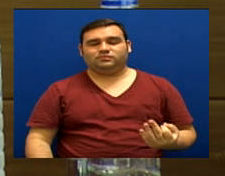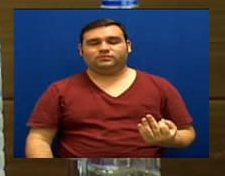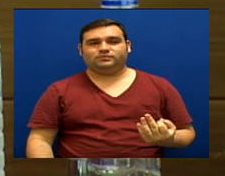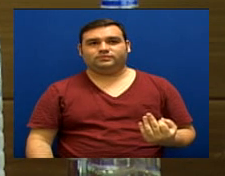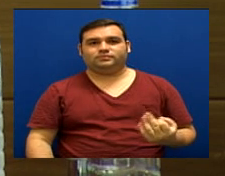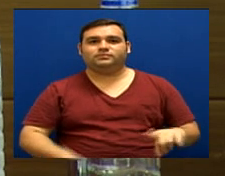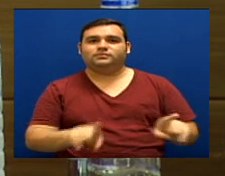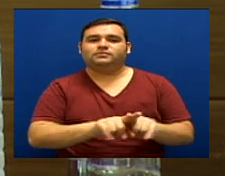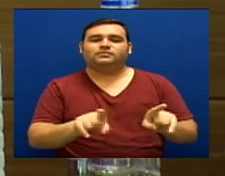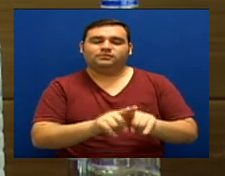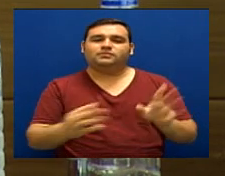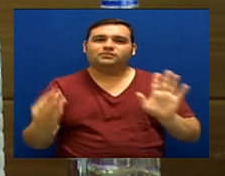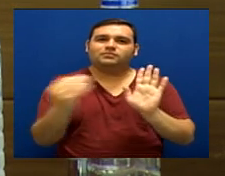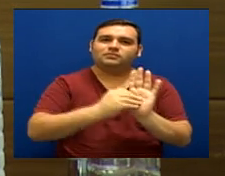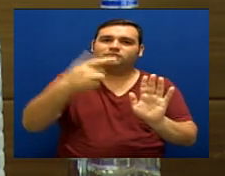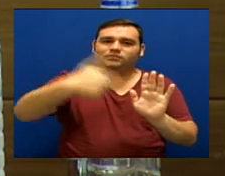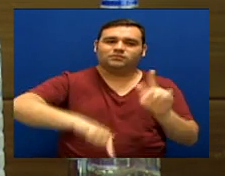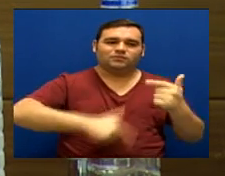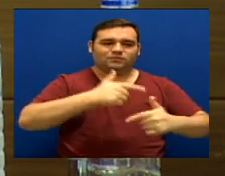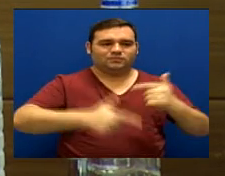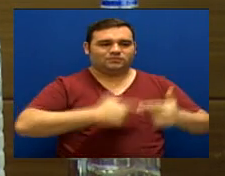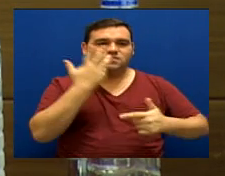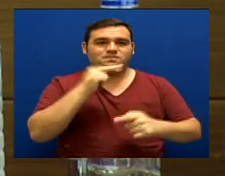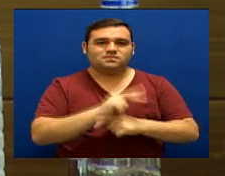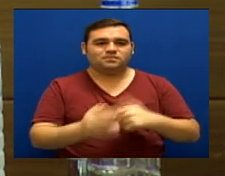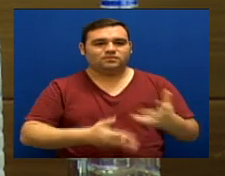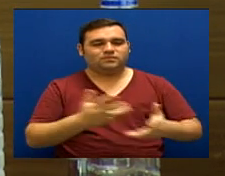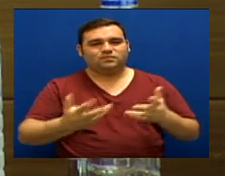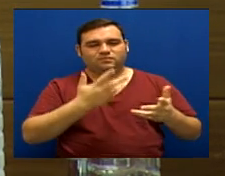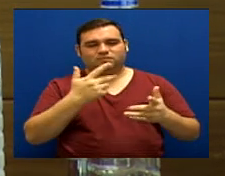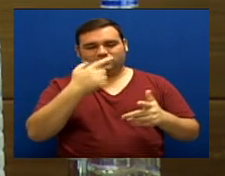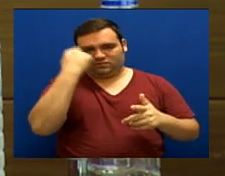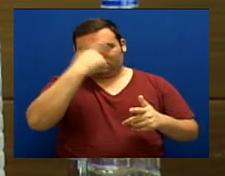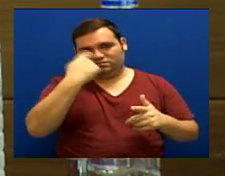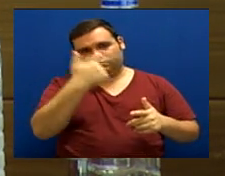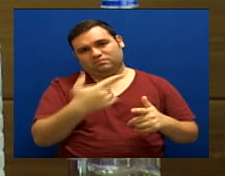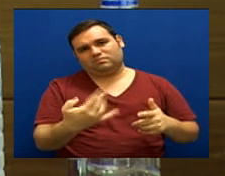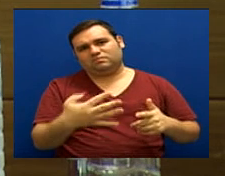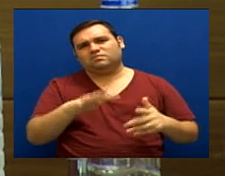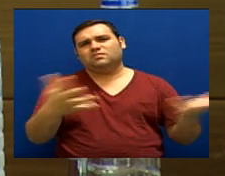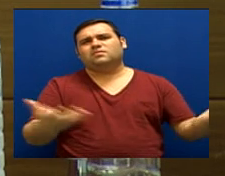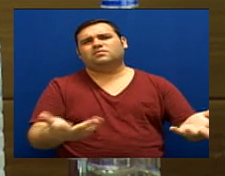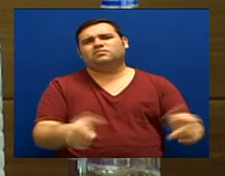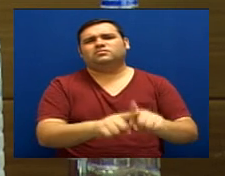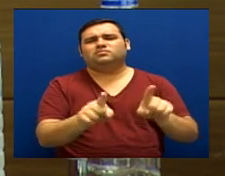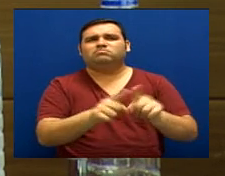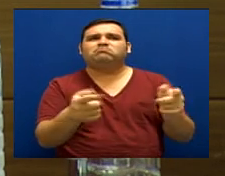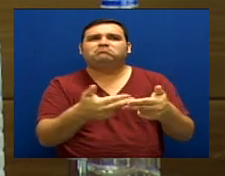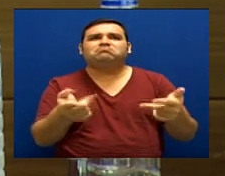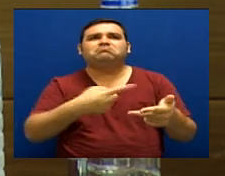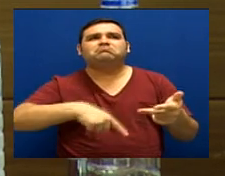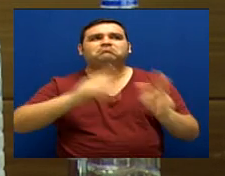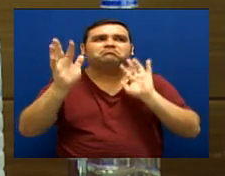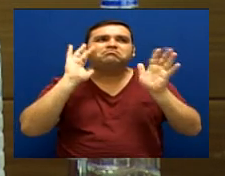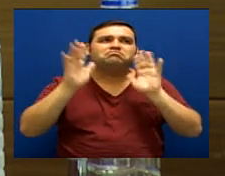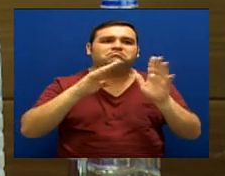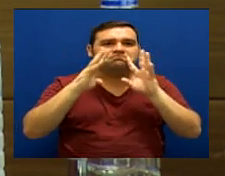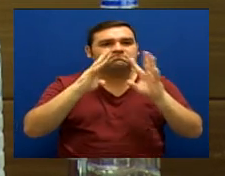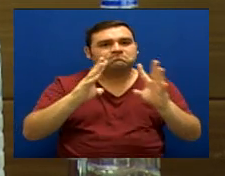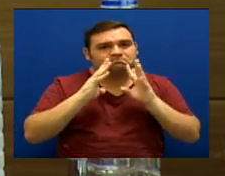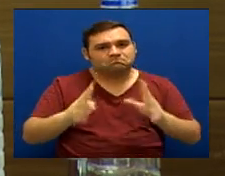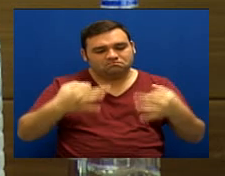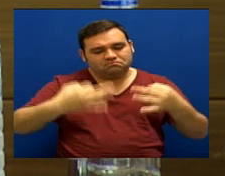e recolocar novamente o funcionamento das creches 24 horas né mas essa é uma situação assim que a gente atende